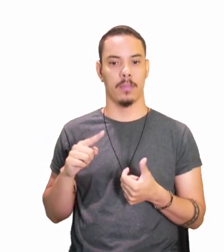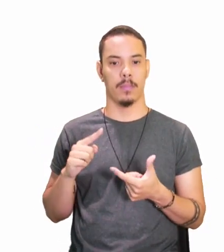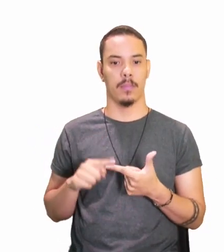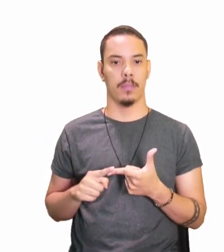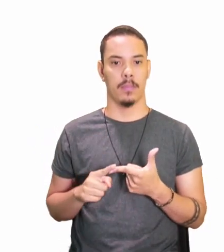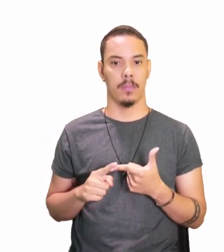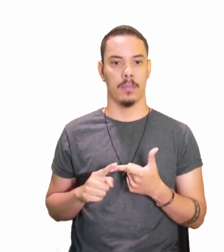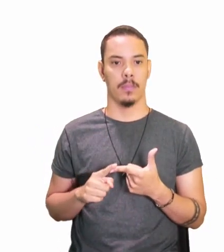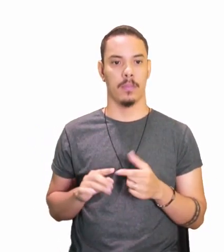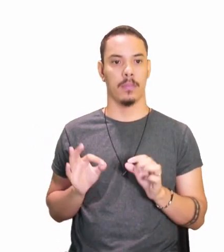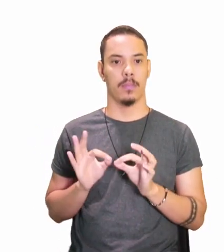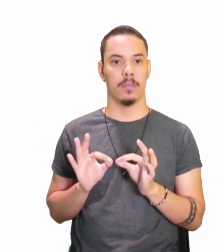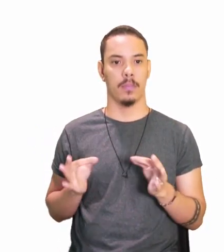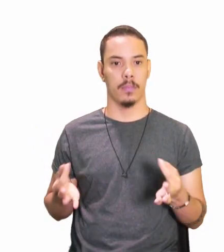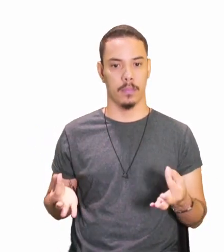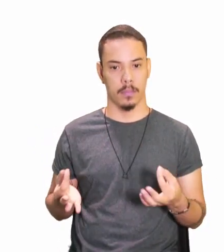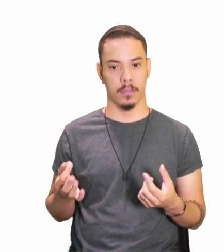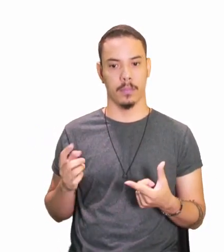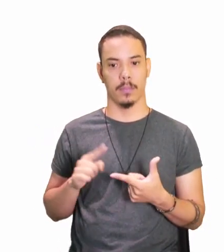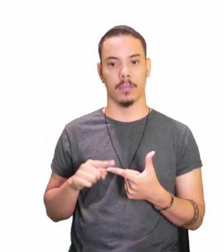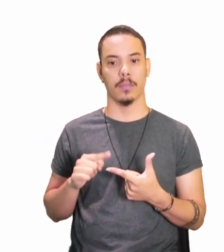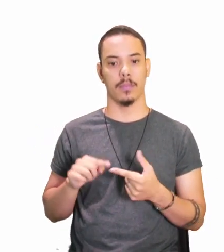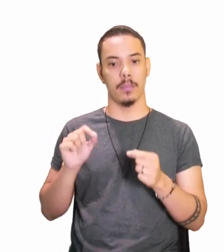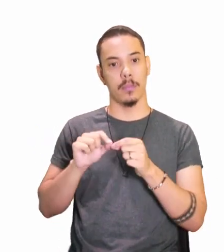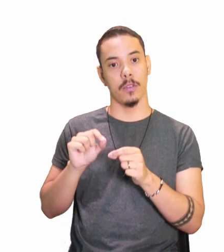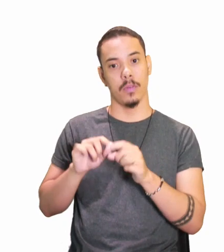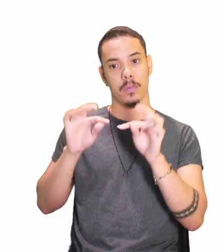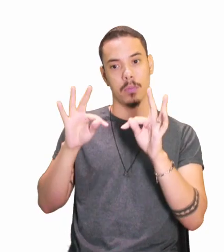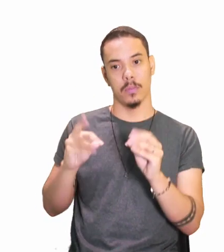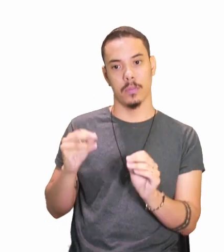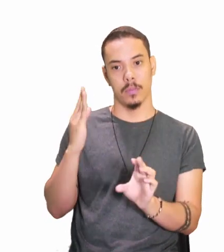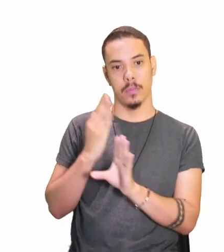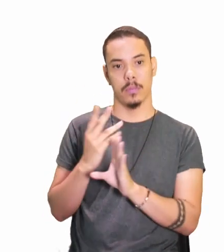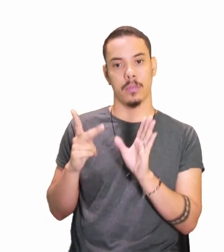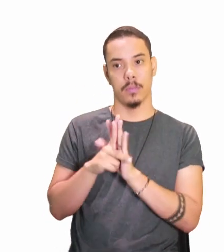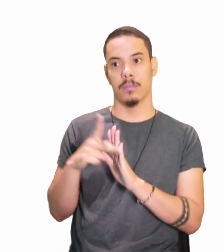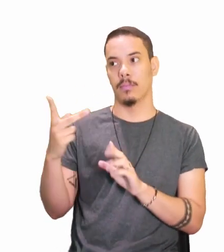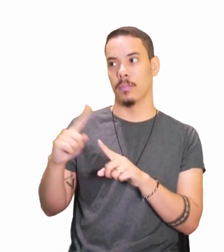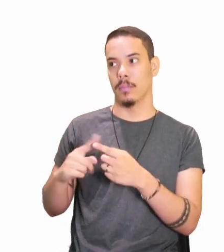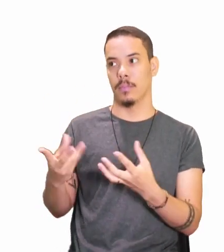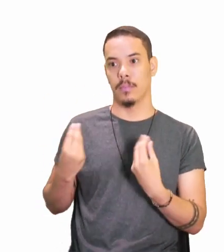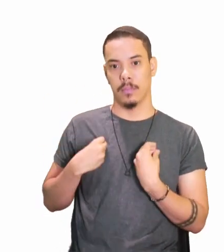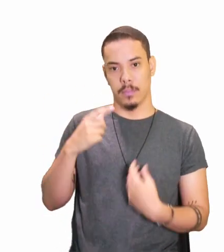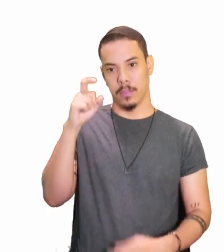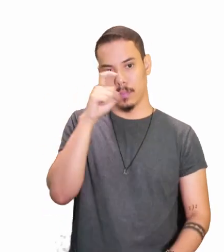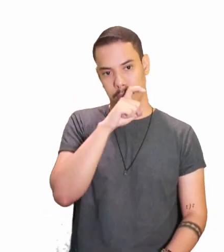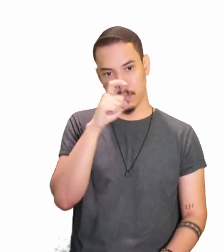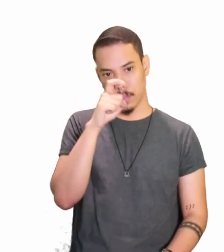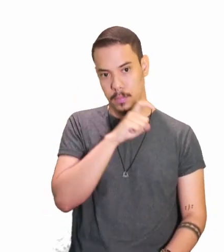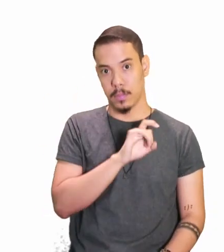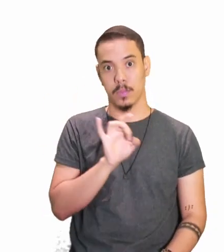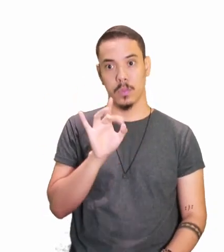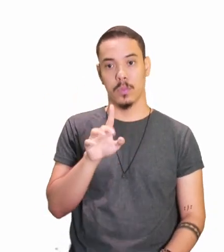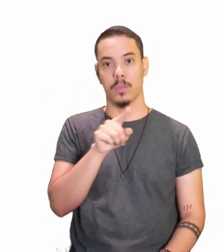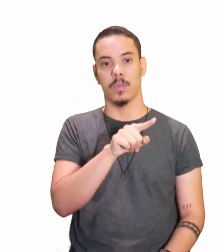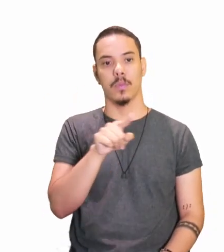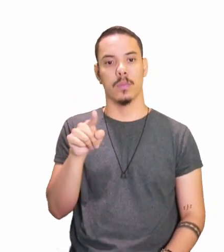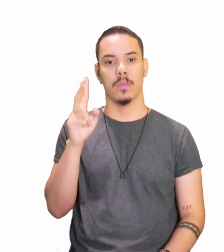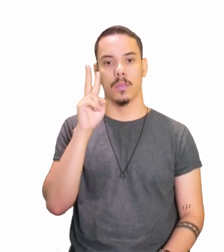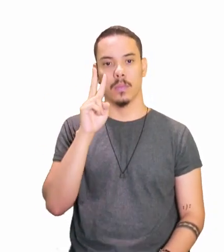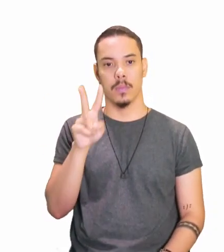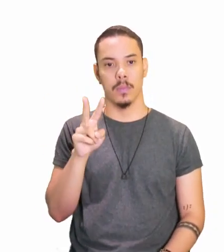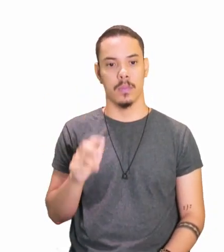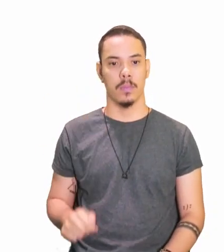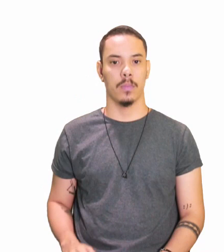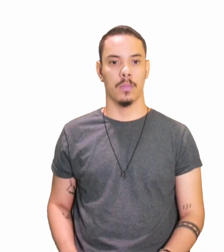período simples. Na B, tinha feito tudo por ele e mesmo assim ele mentiu, período composto. Só você verificar